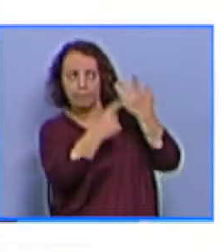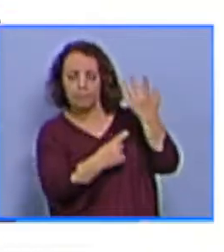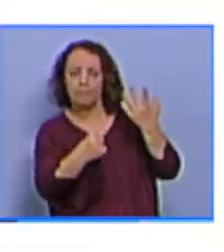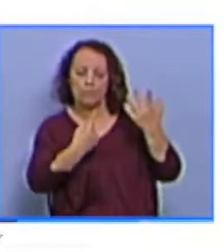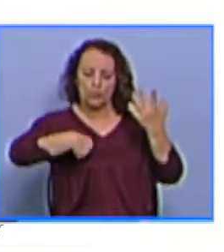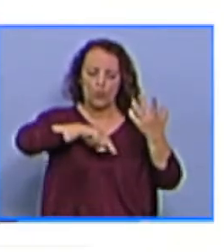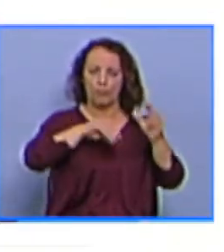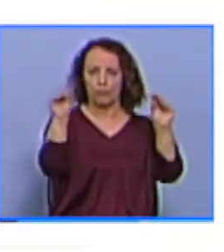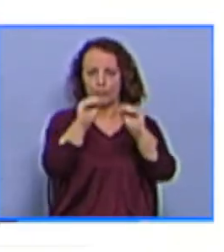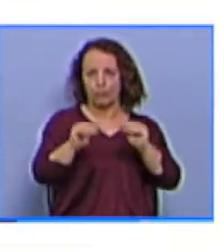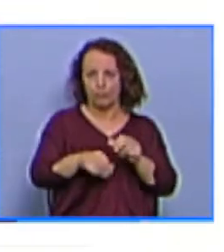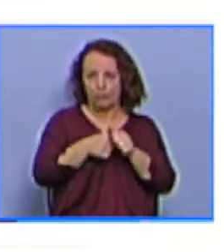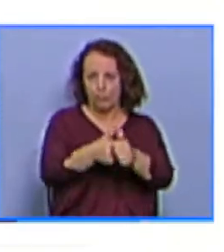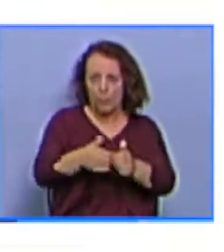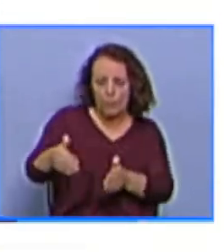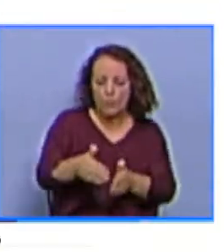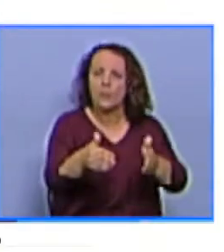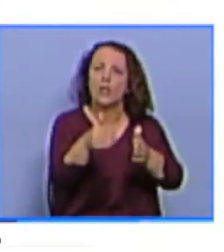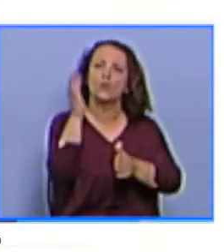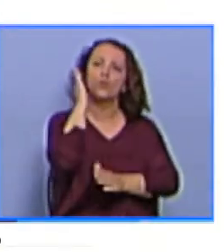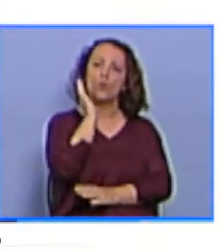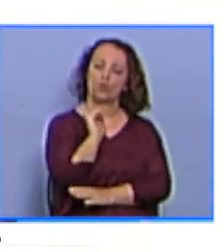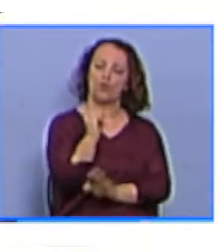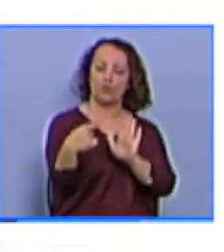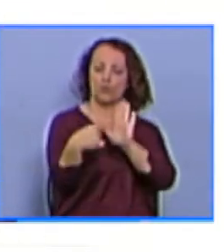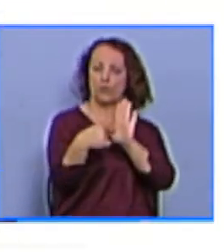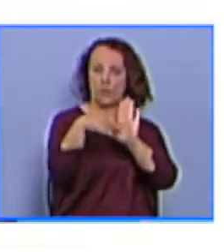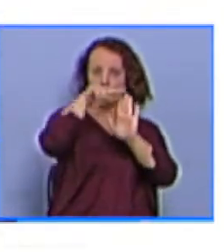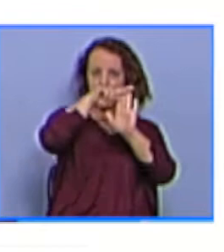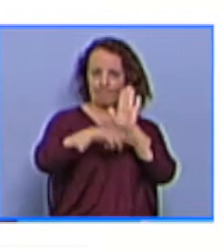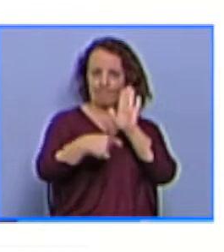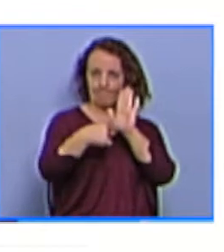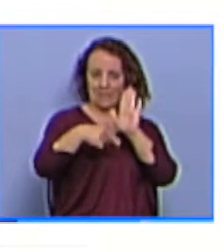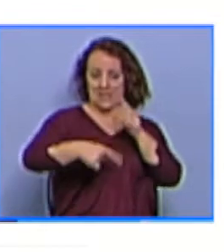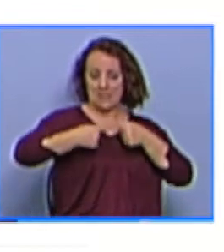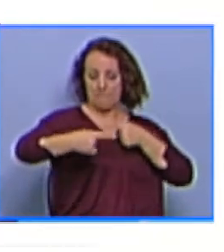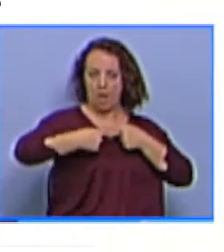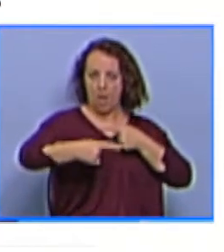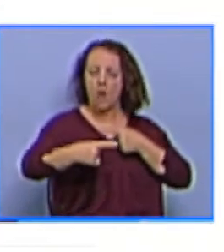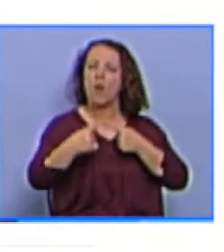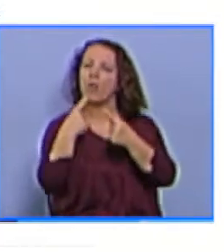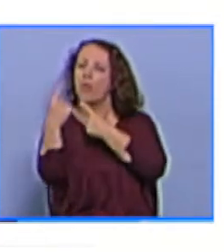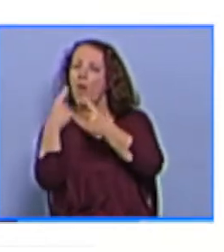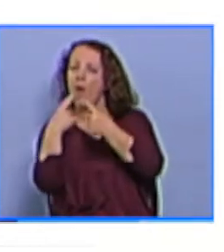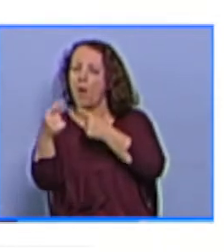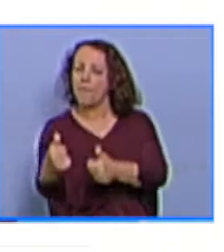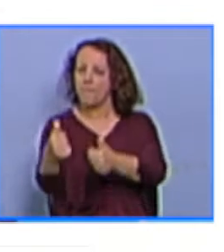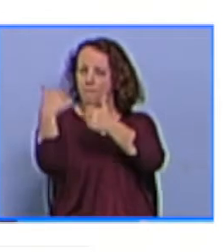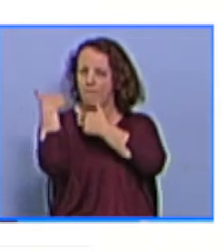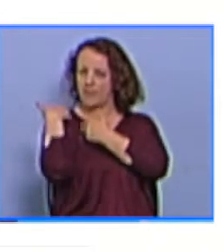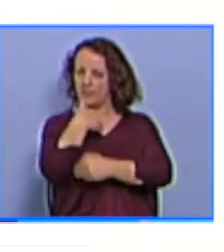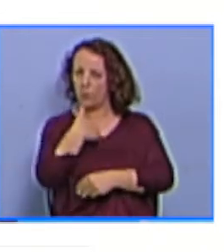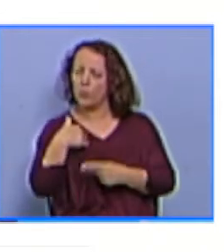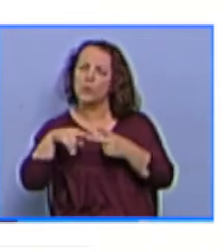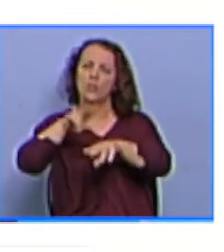preparado, como se diz no número 12 desse comunicado, ao longo desta semana, em diálogo com as autoridades de saúde, a